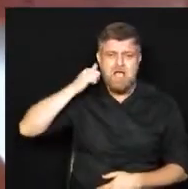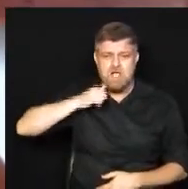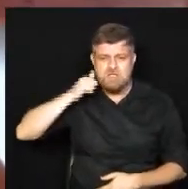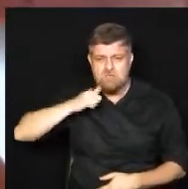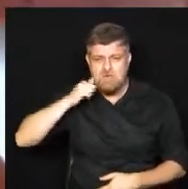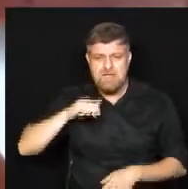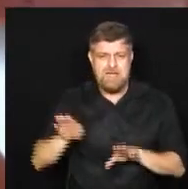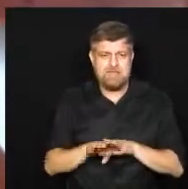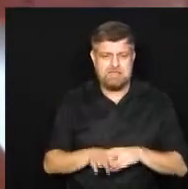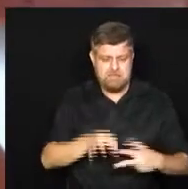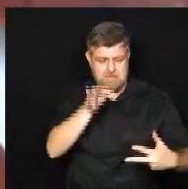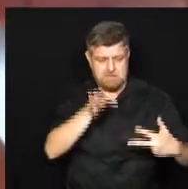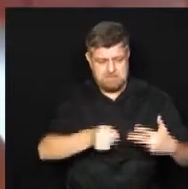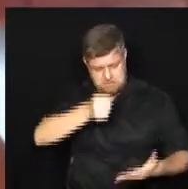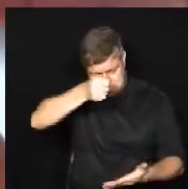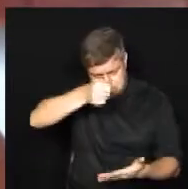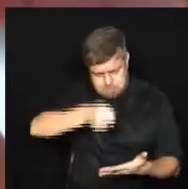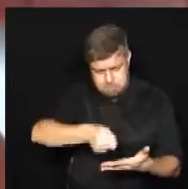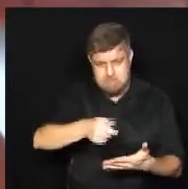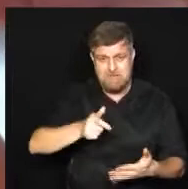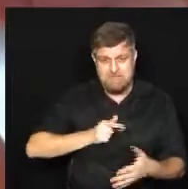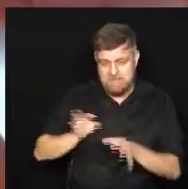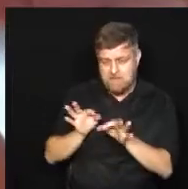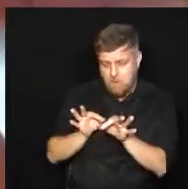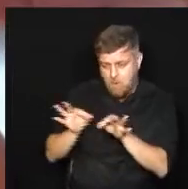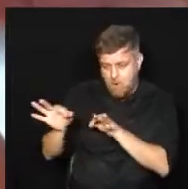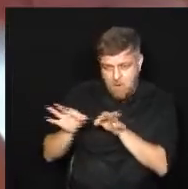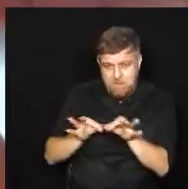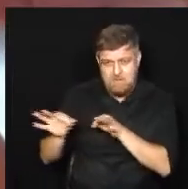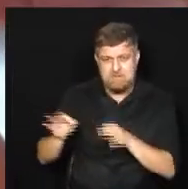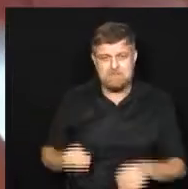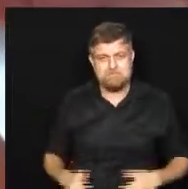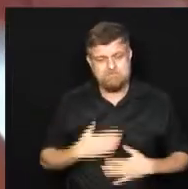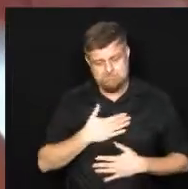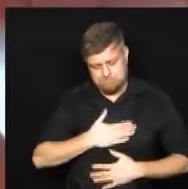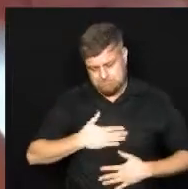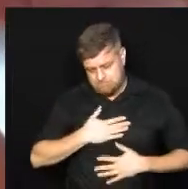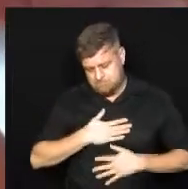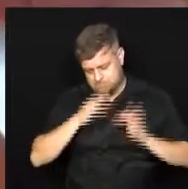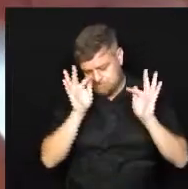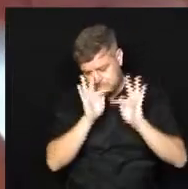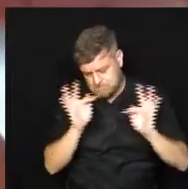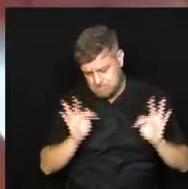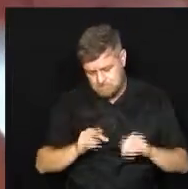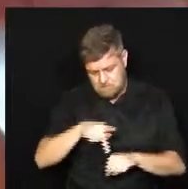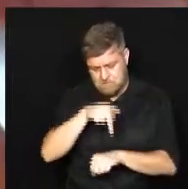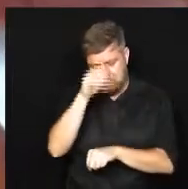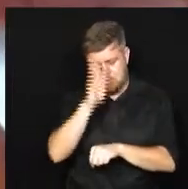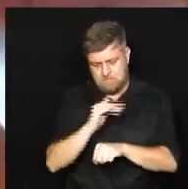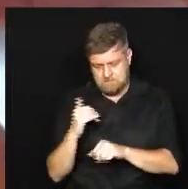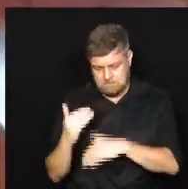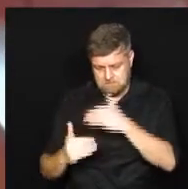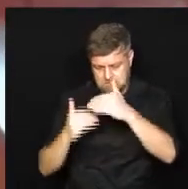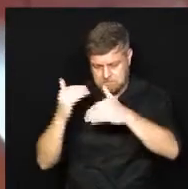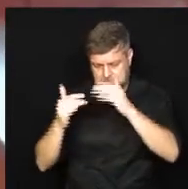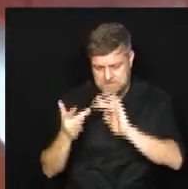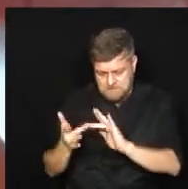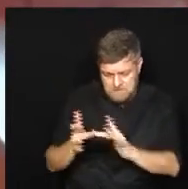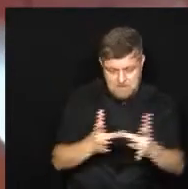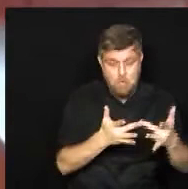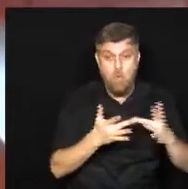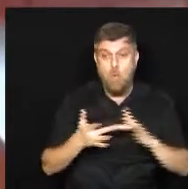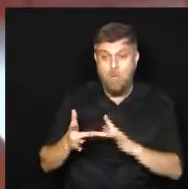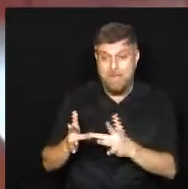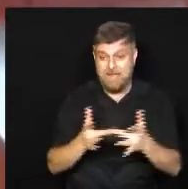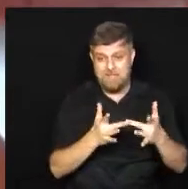feministas, juristas feministas que têm se organizado, felizmente têm se organizado no Brasil em torno de uma rede.